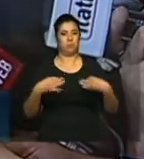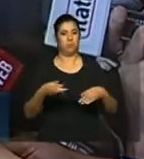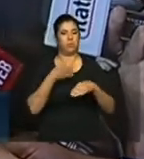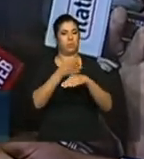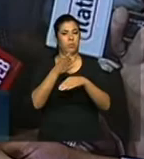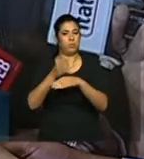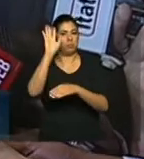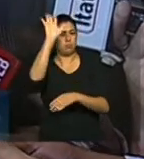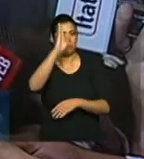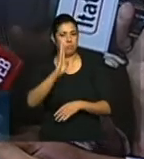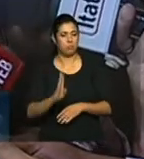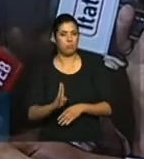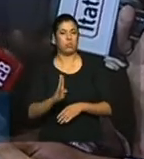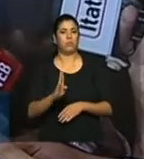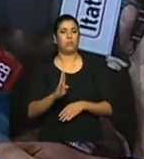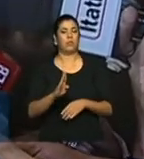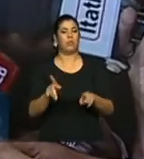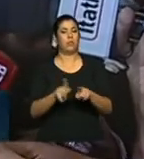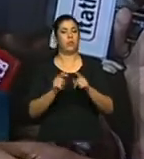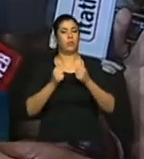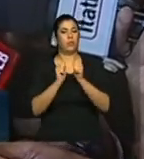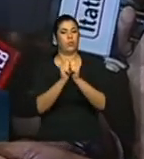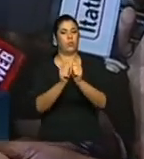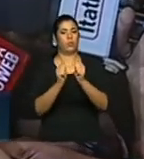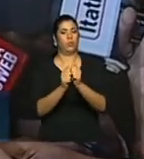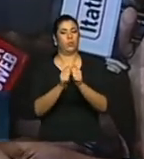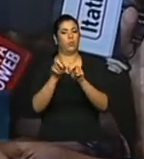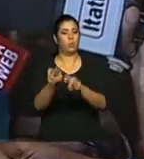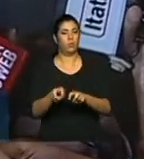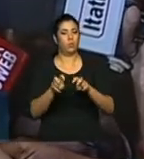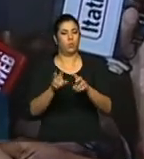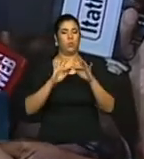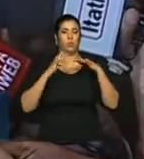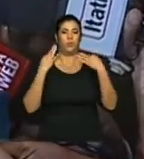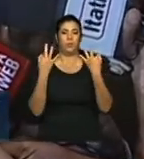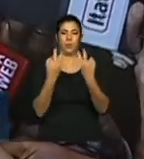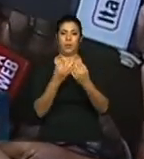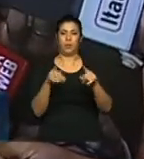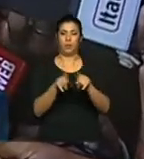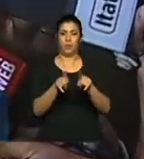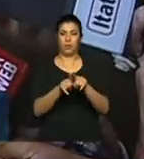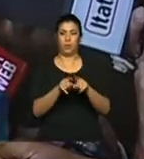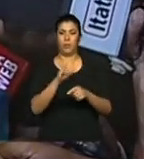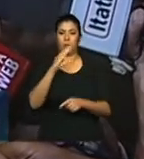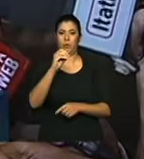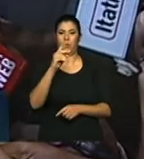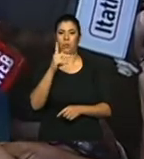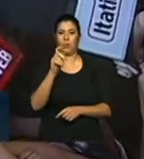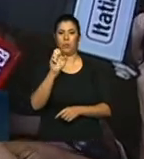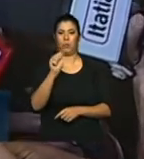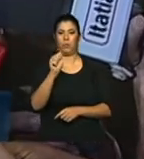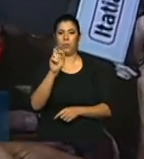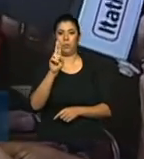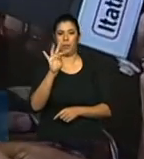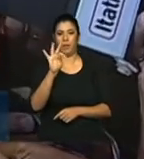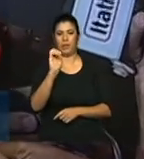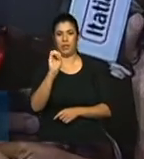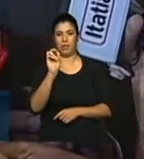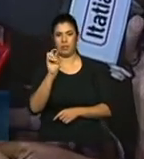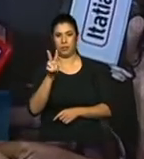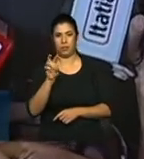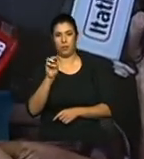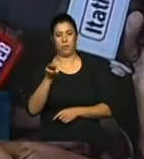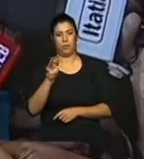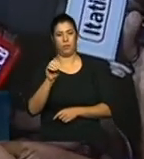presença no Brasil, junto à agricultura familiar, a questão do cooperativismo, da economia solidária,